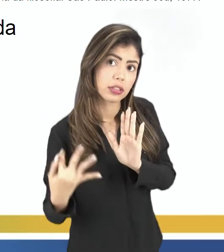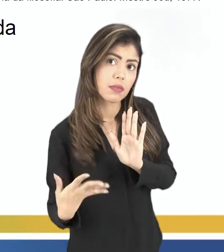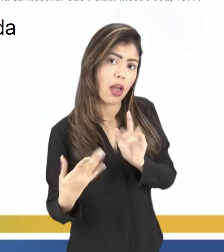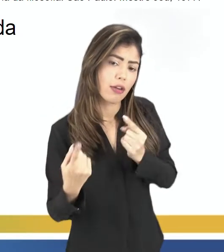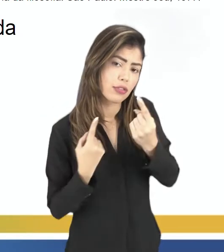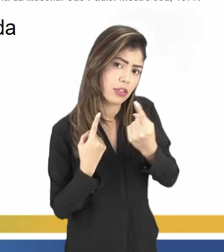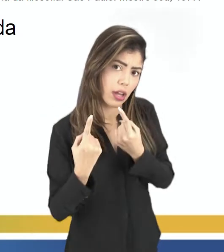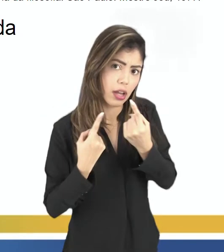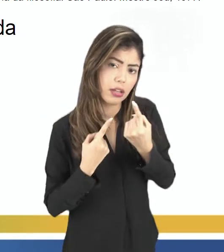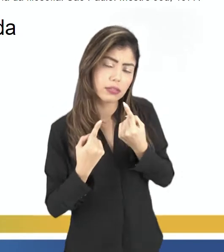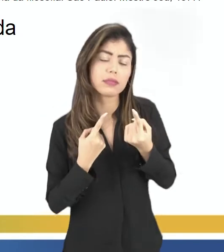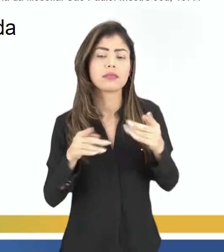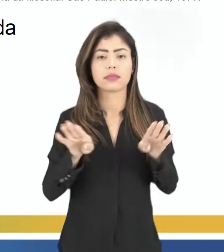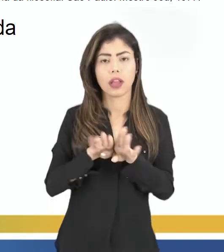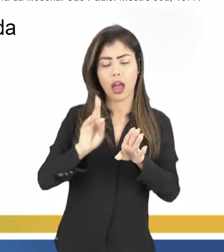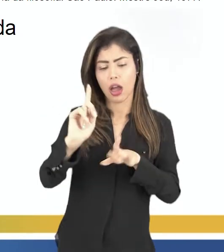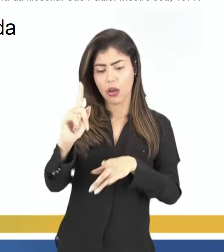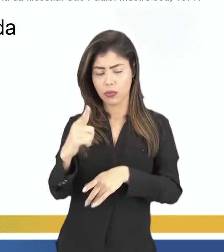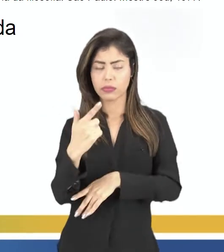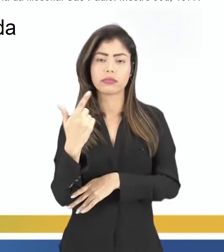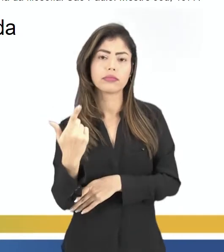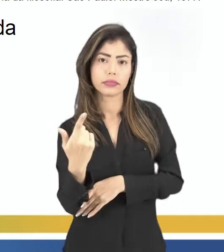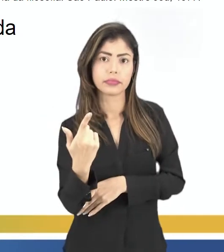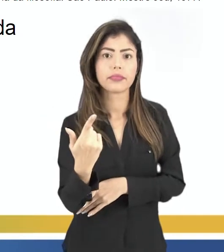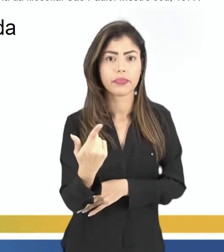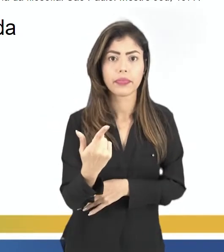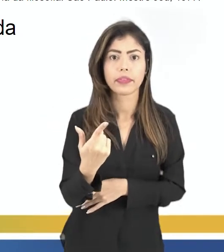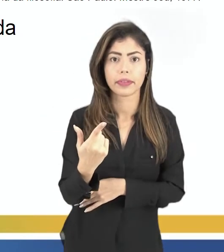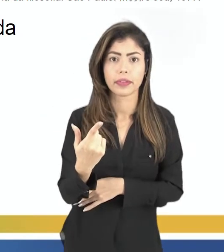do diálogo, da conversa com o outro,